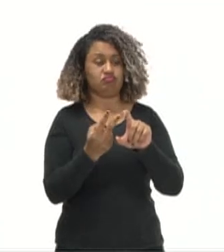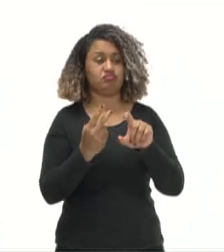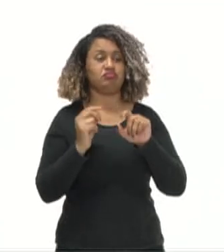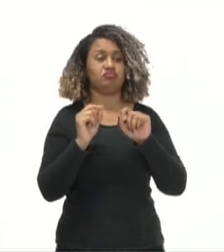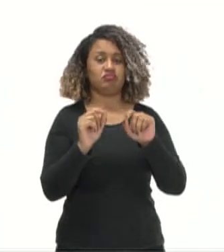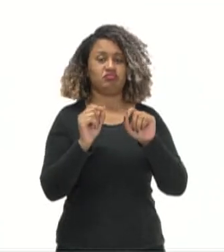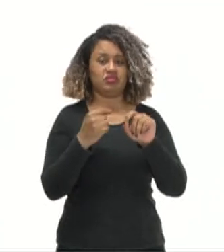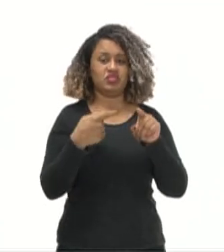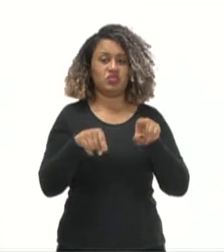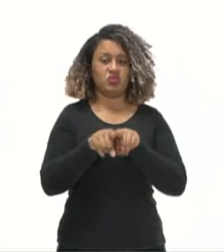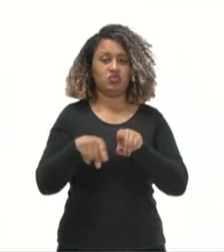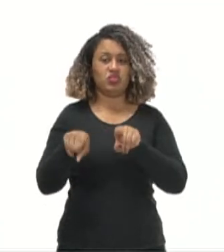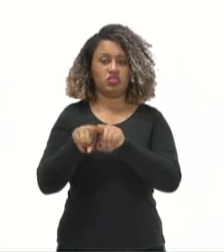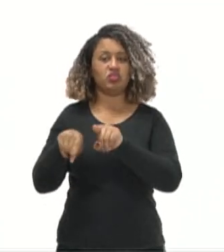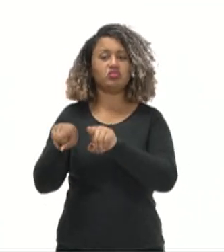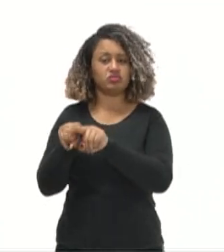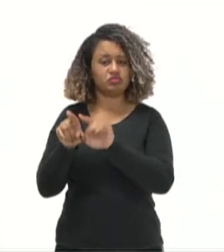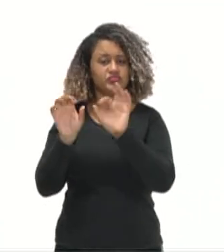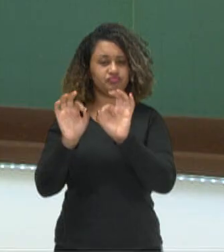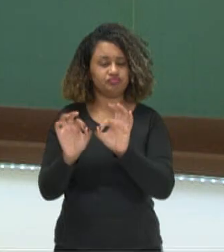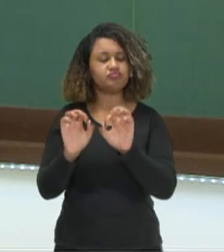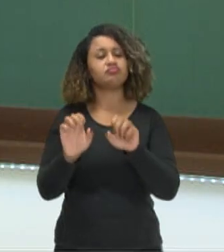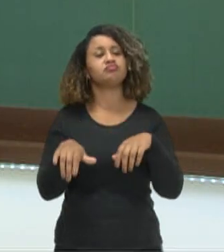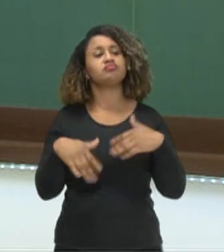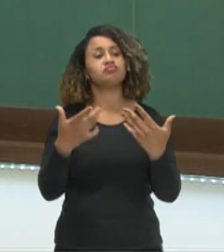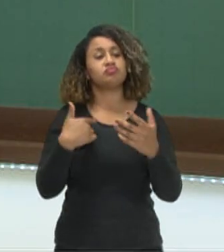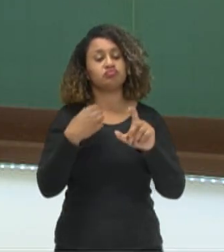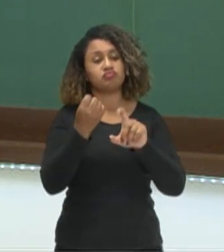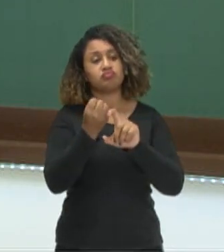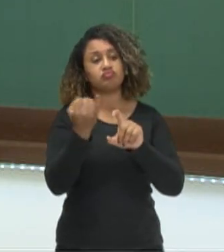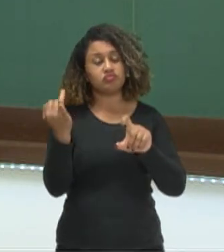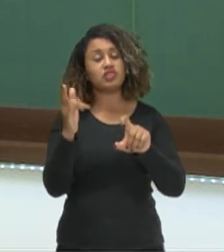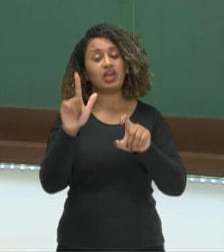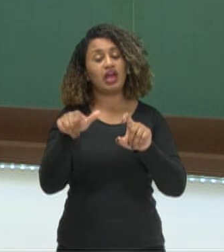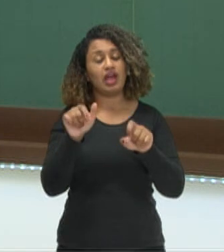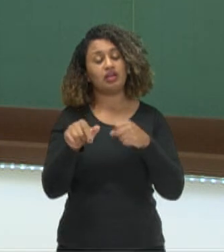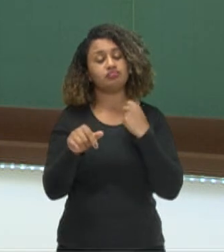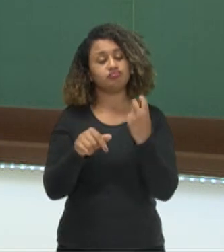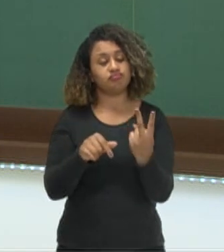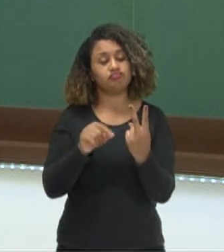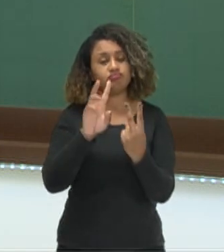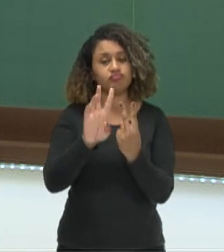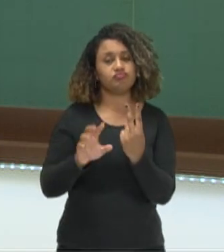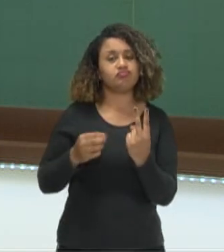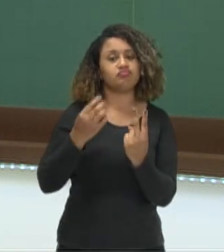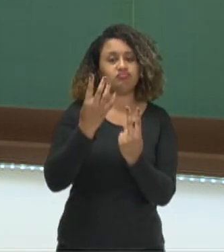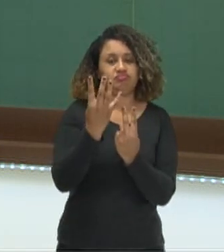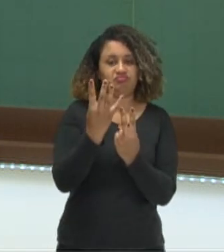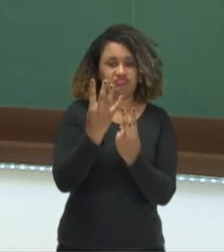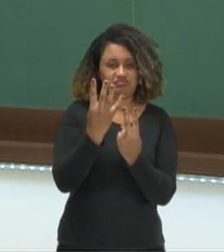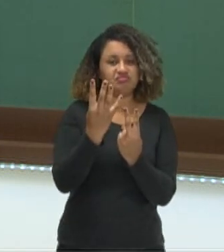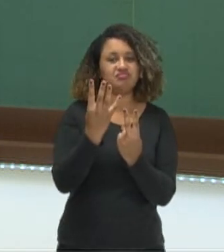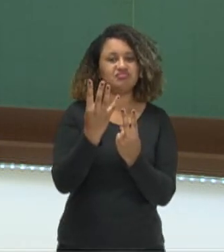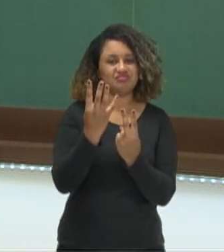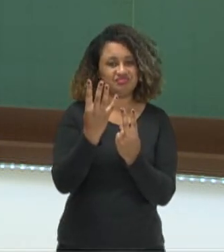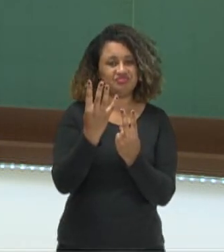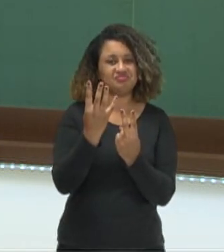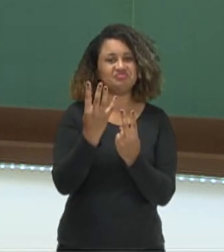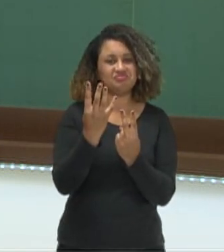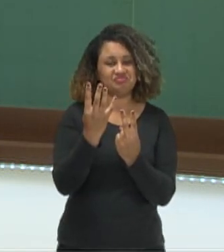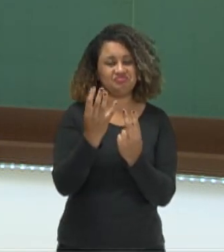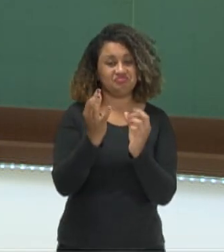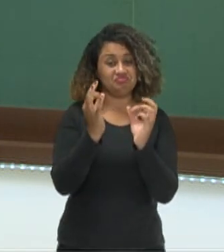se repete 4 vezes. Então, a potência dessa situação, ele é 2 elevado à